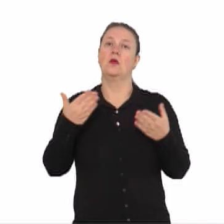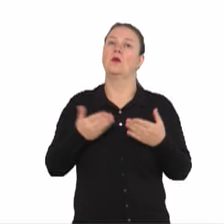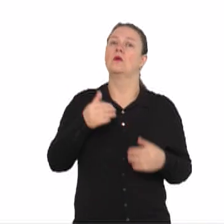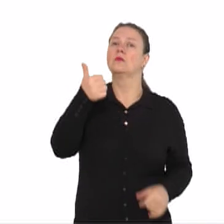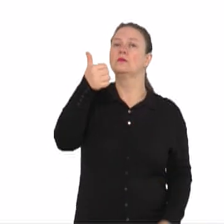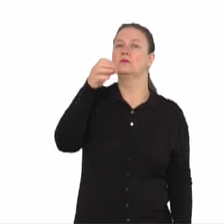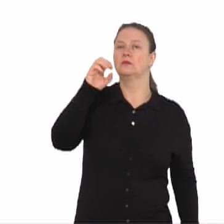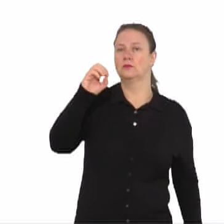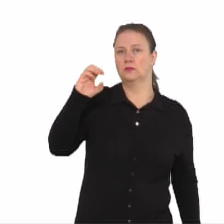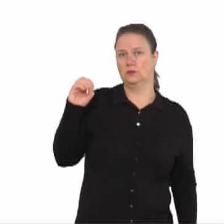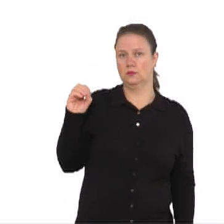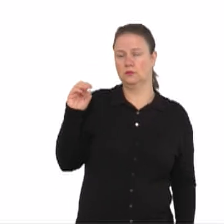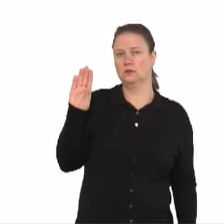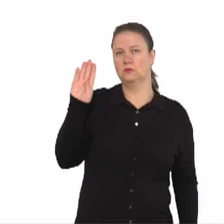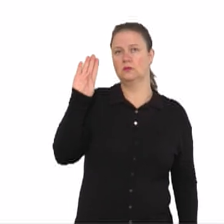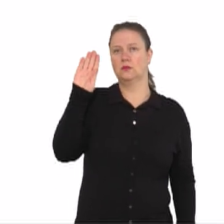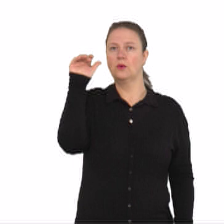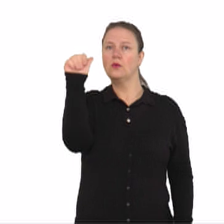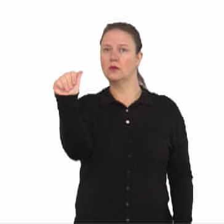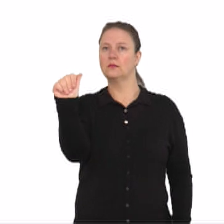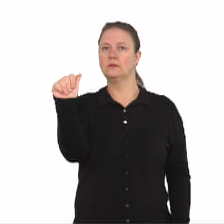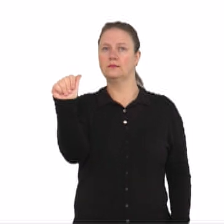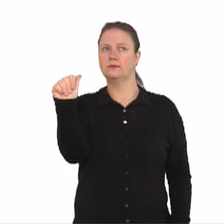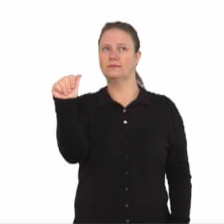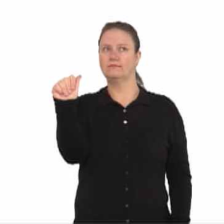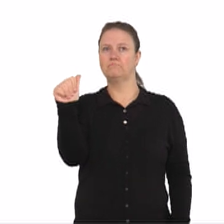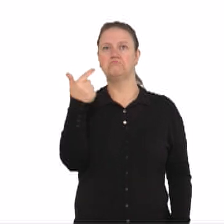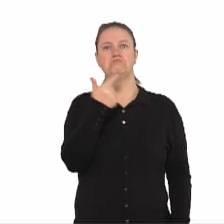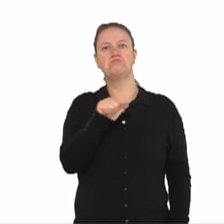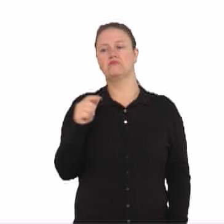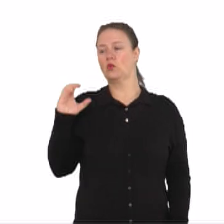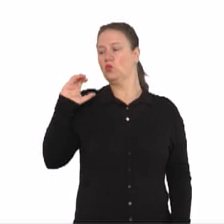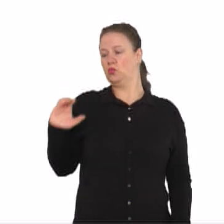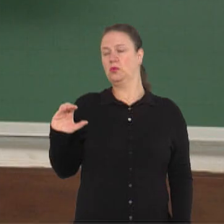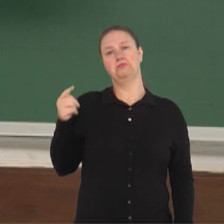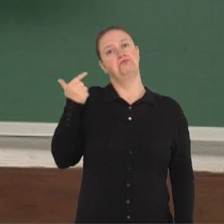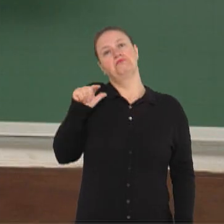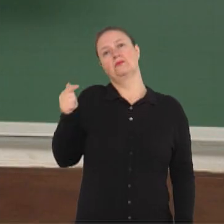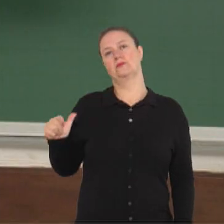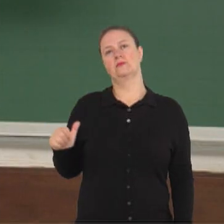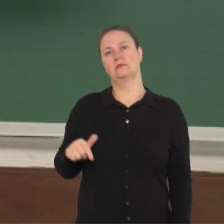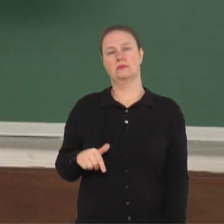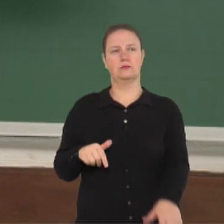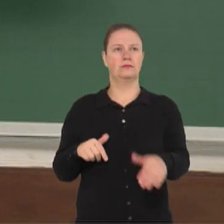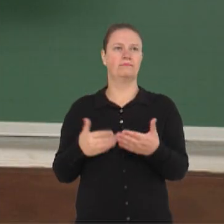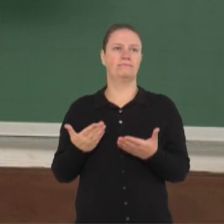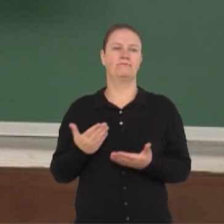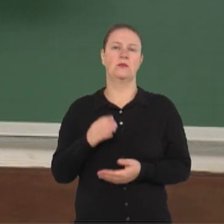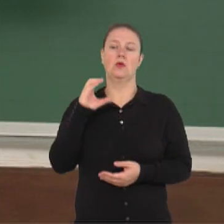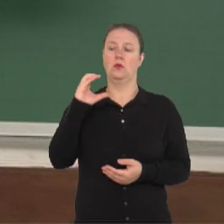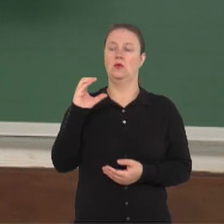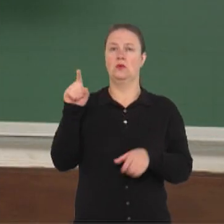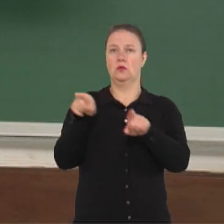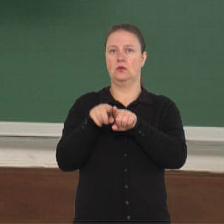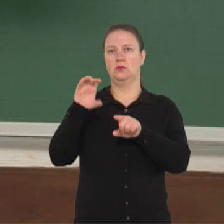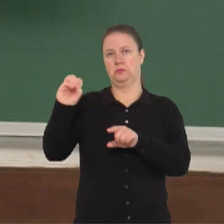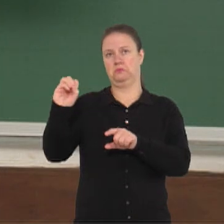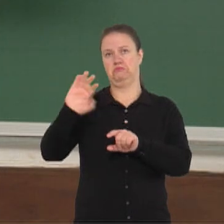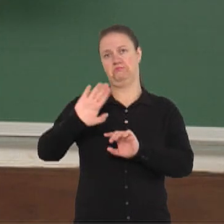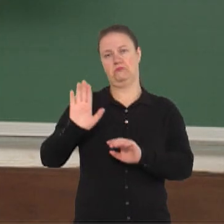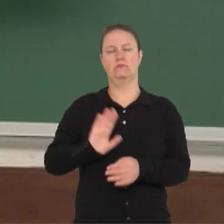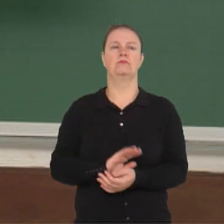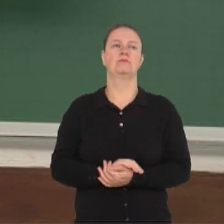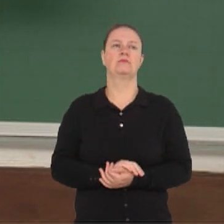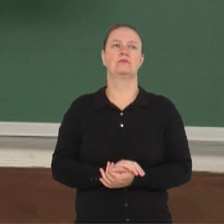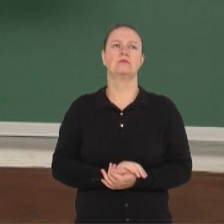A. E, de novo, aqui nós não temos o termo independente. Então, C igual a 0. Letra D.